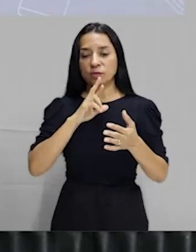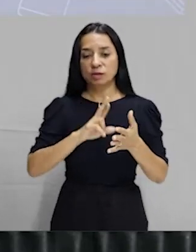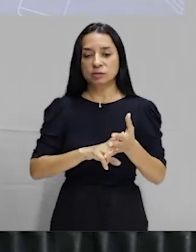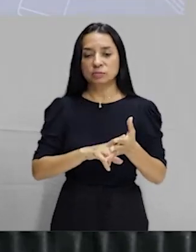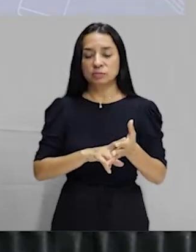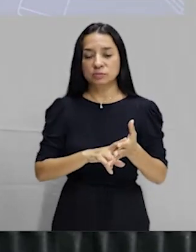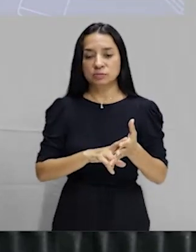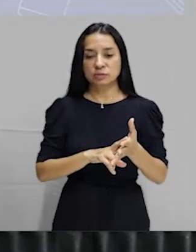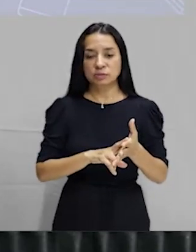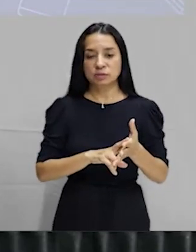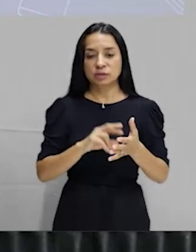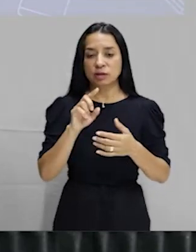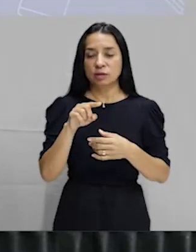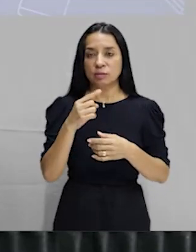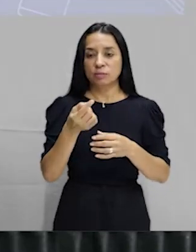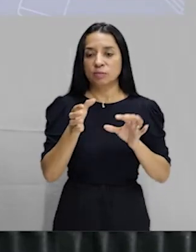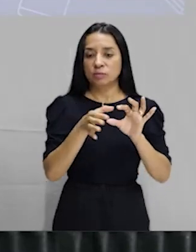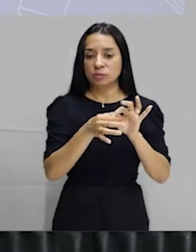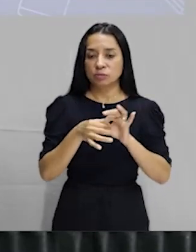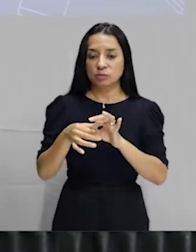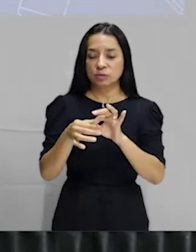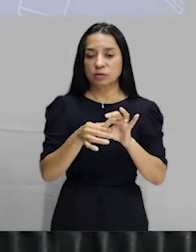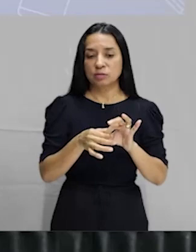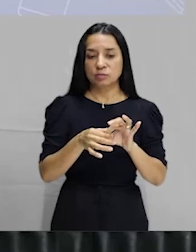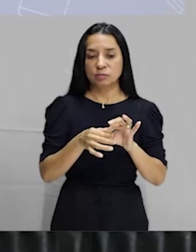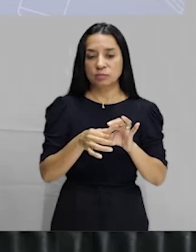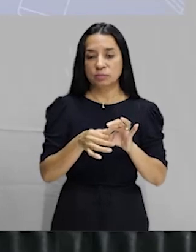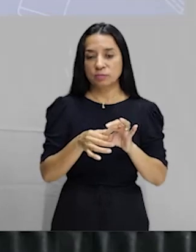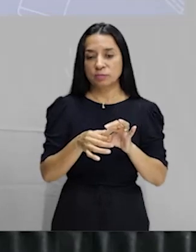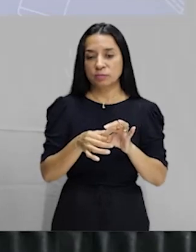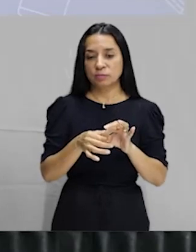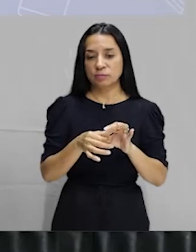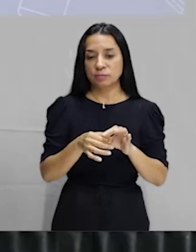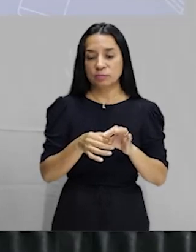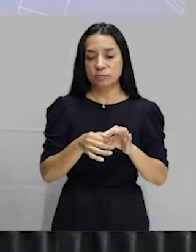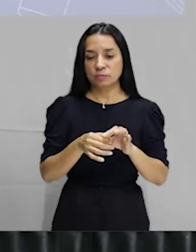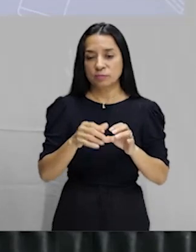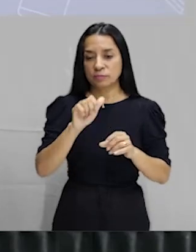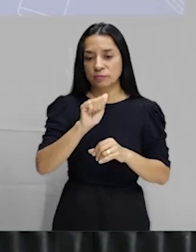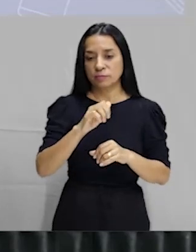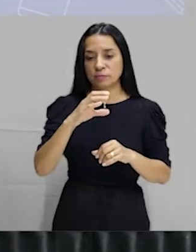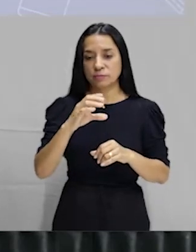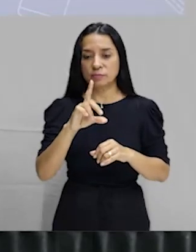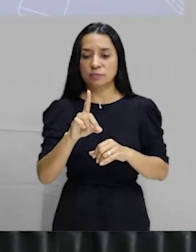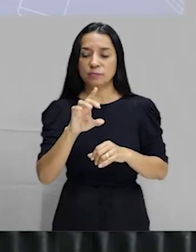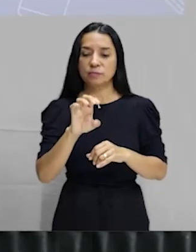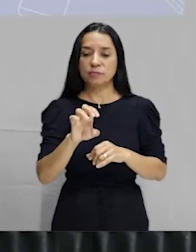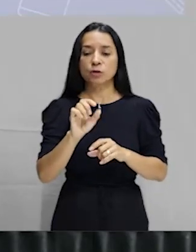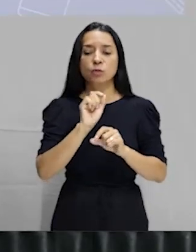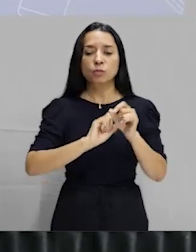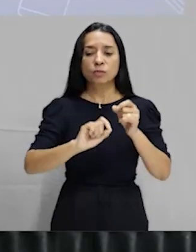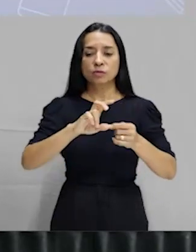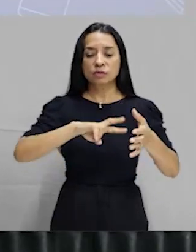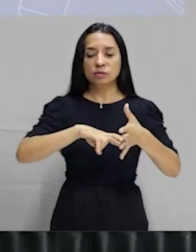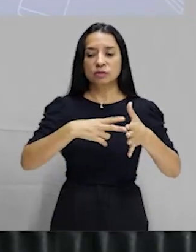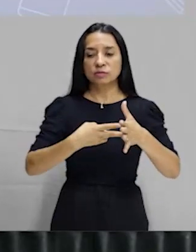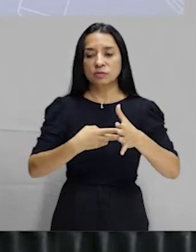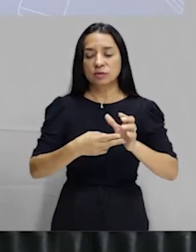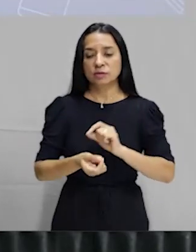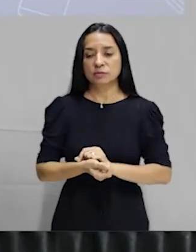resposta da pós-união, né, o conjunto formado pelos elementos A, C, D e E. E o que isso